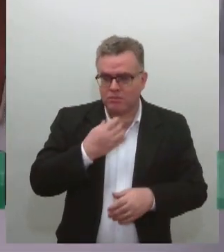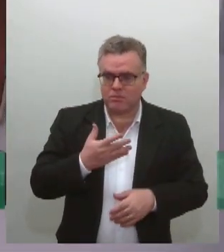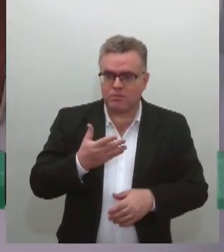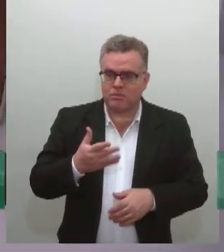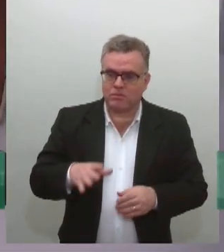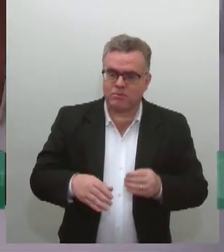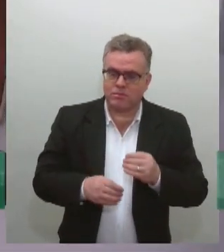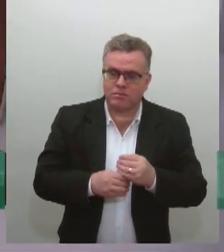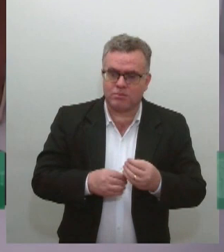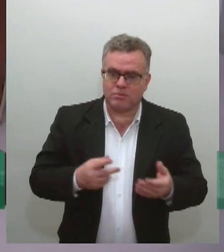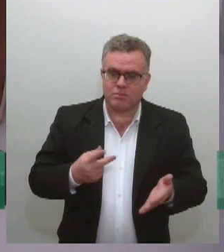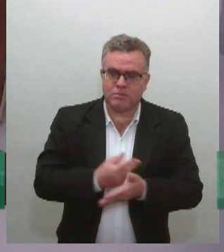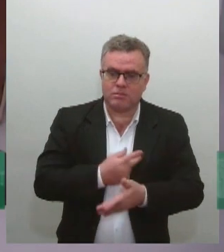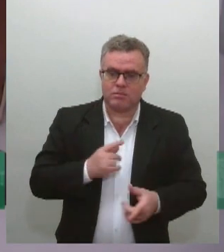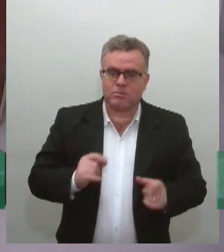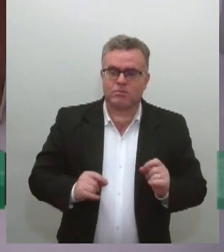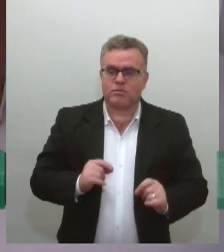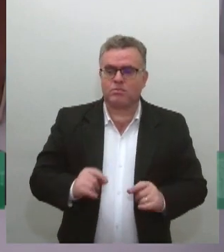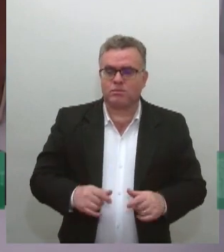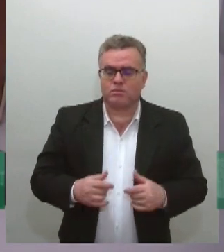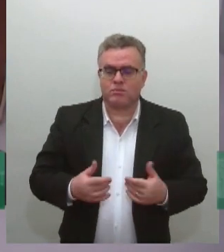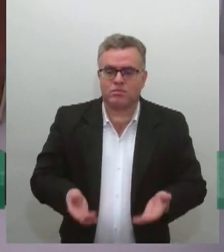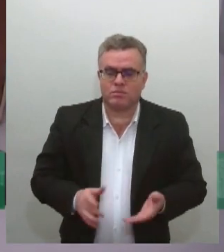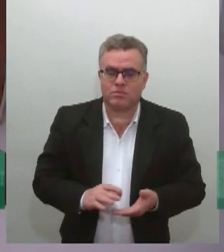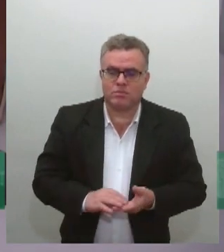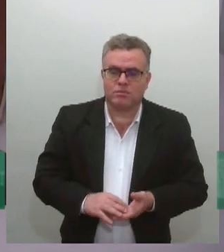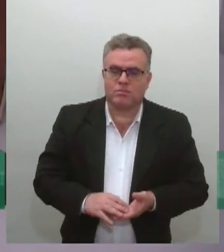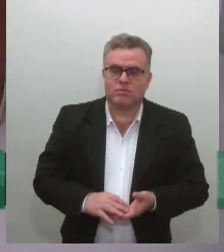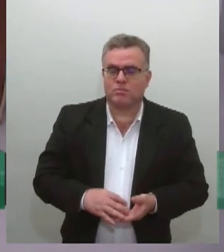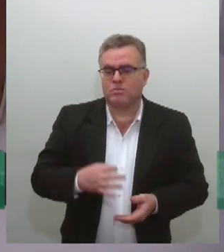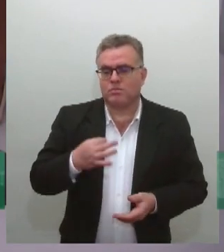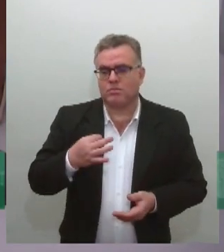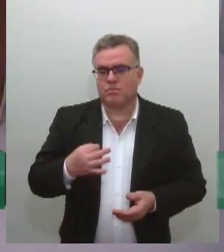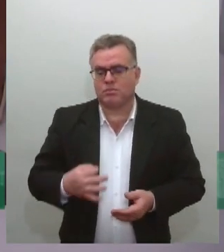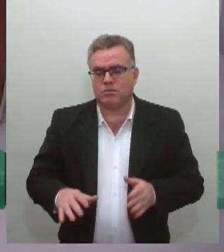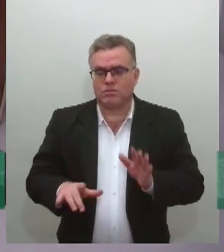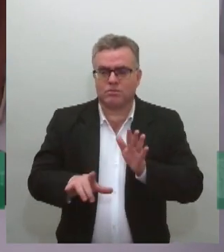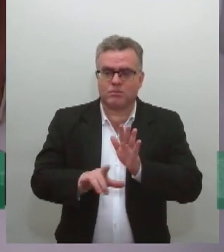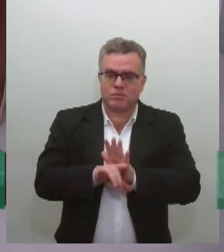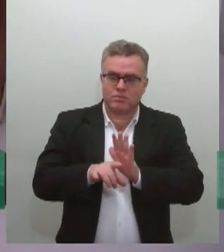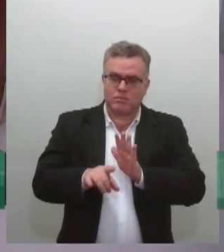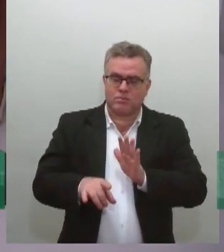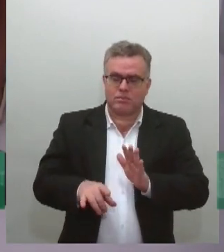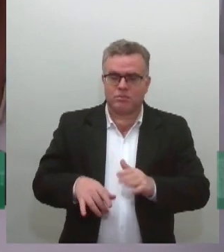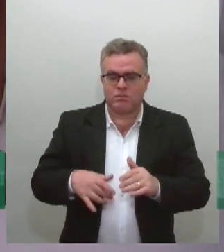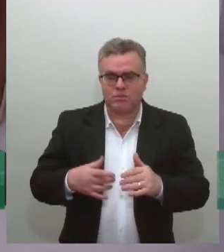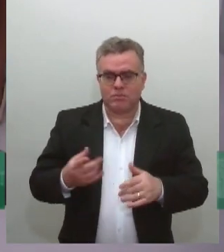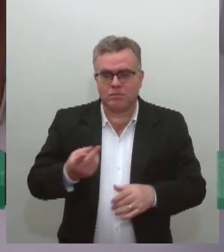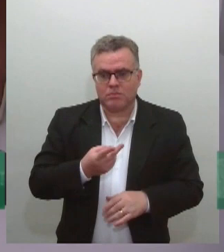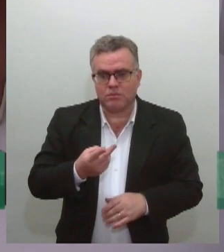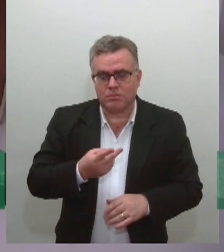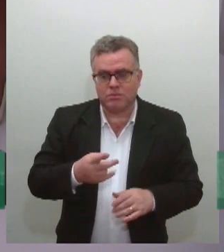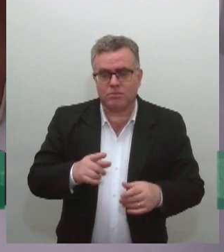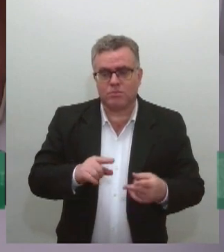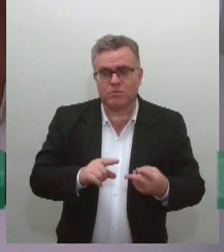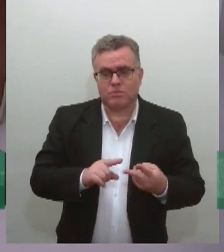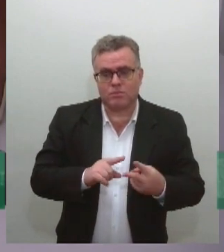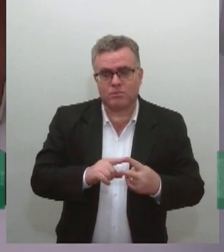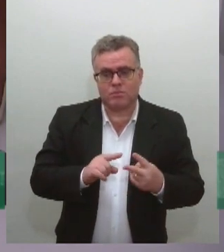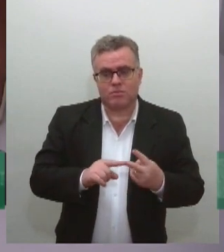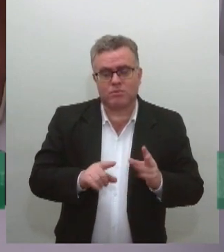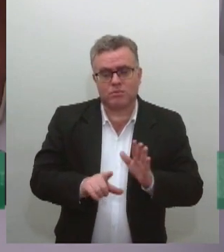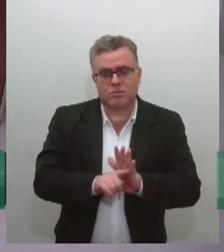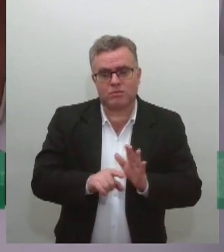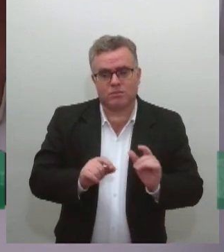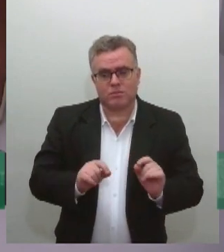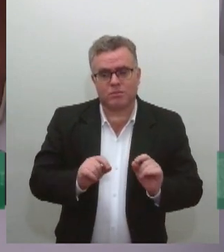feito, inclusive, não tenho certeza se durante a Lei Aldir Blanc ou Paulo Gustavo, que foi também uma formação,